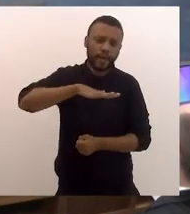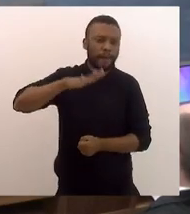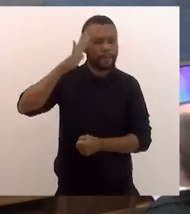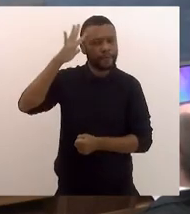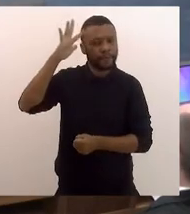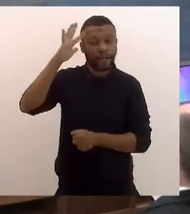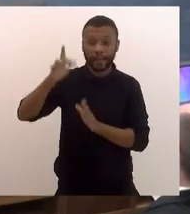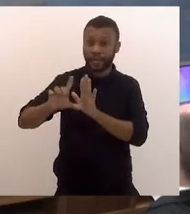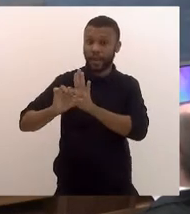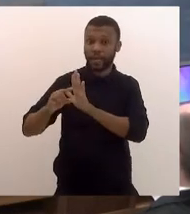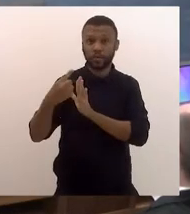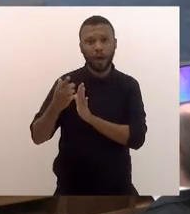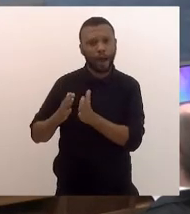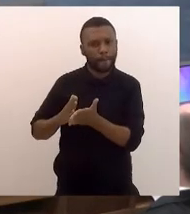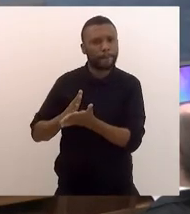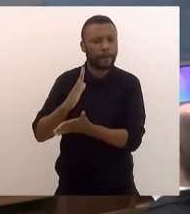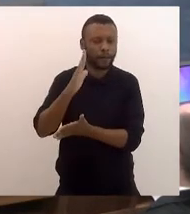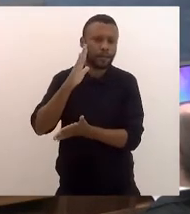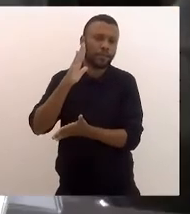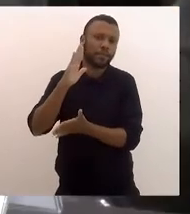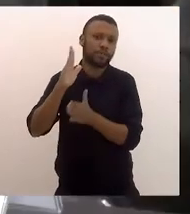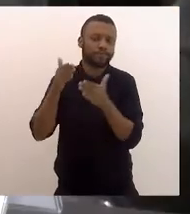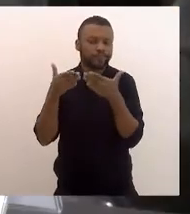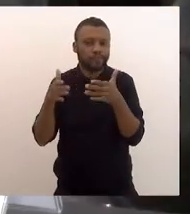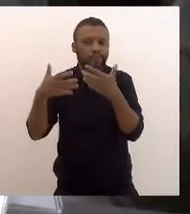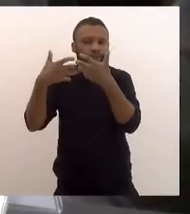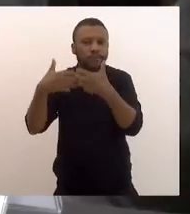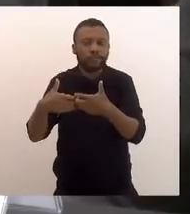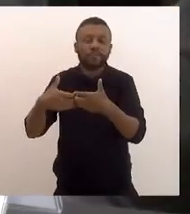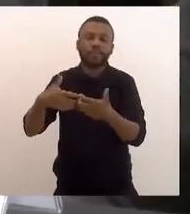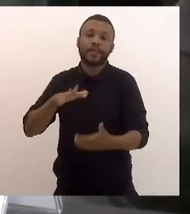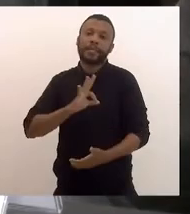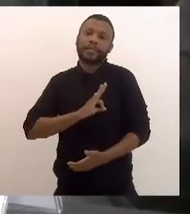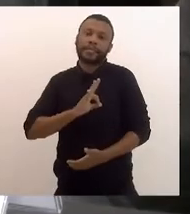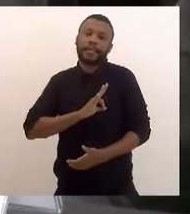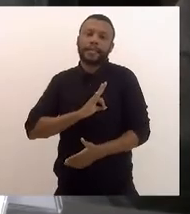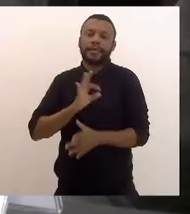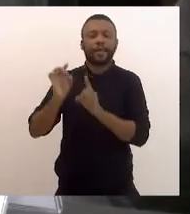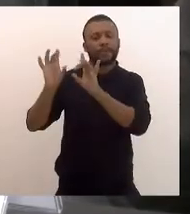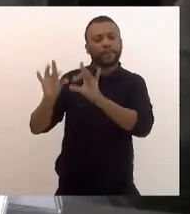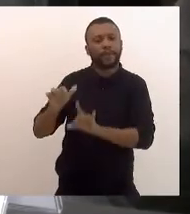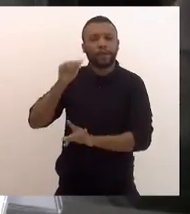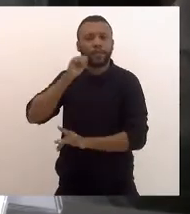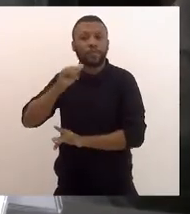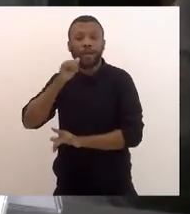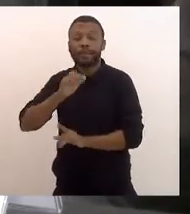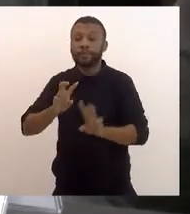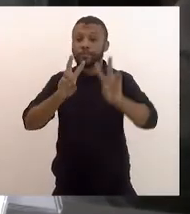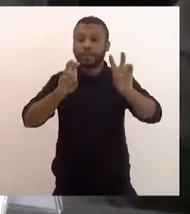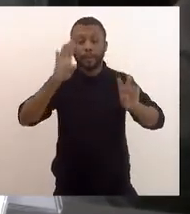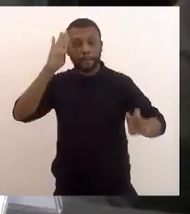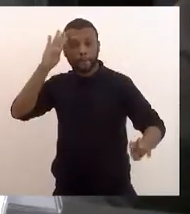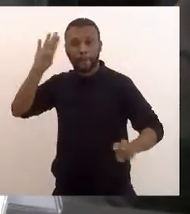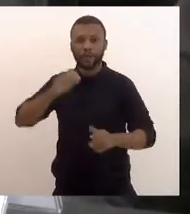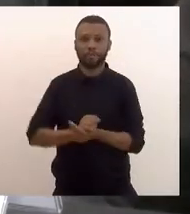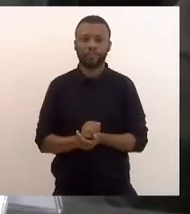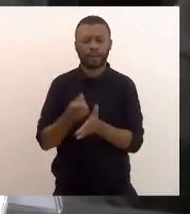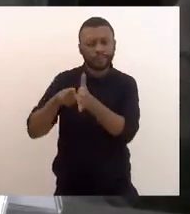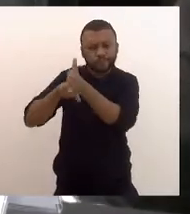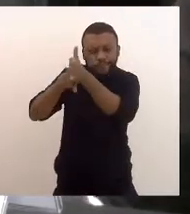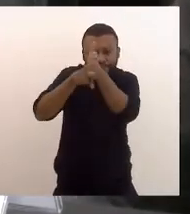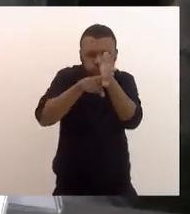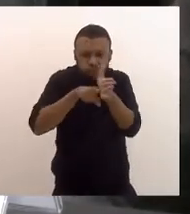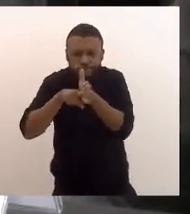legislações que a gente a prova aqui de ampliação do funcionamento das de antes ela tem como marco temático levantamentos e